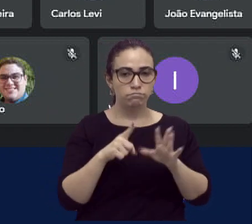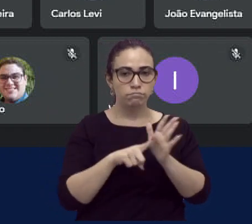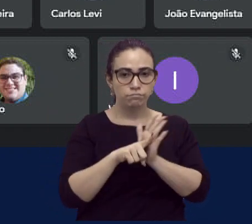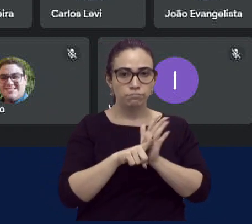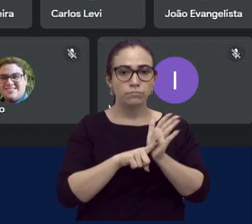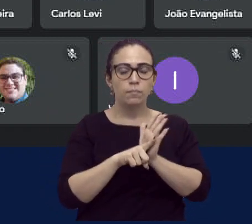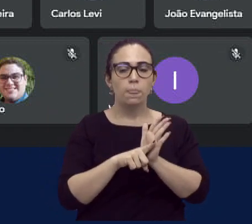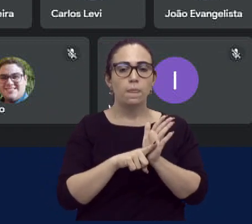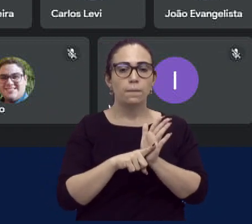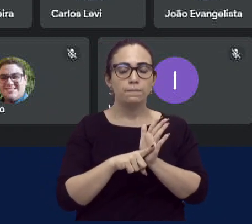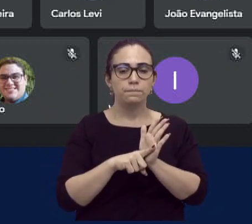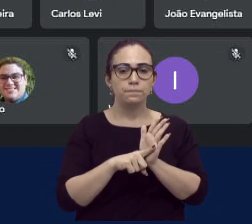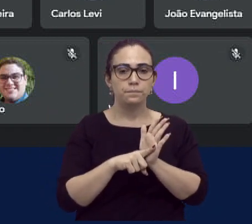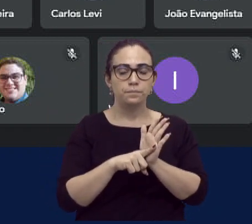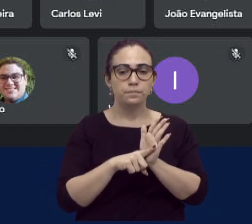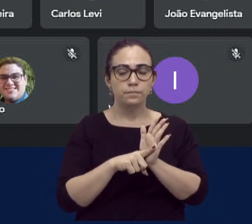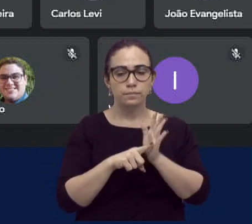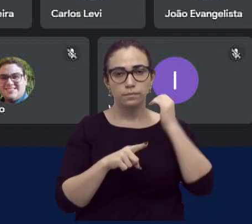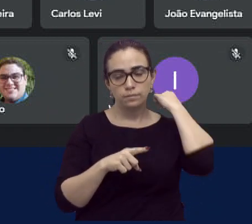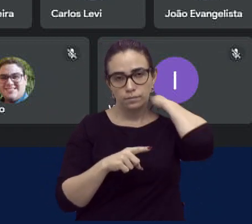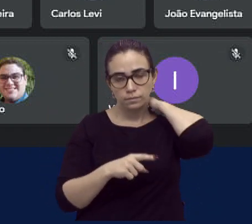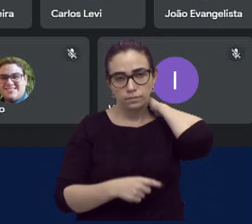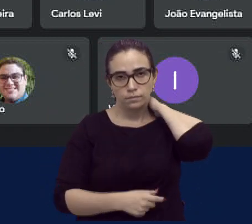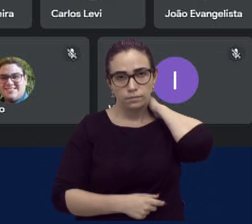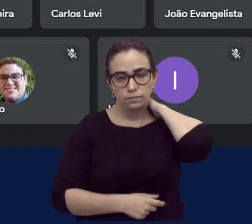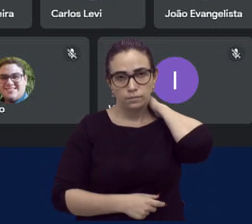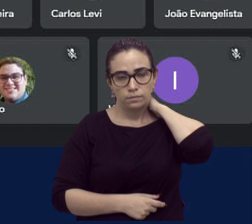fato desejamos.